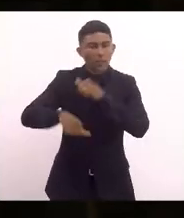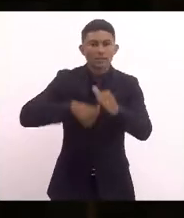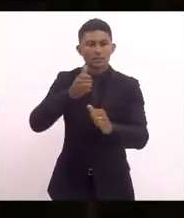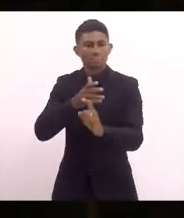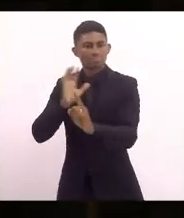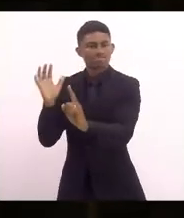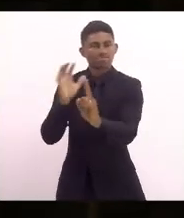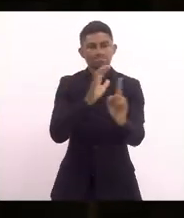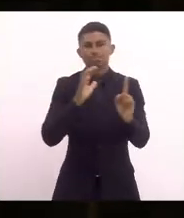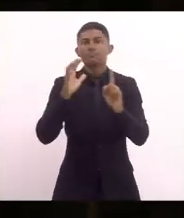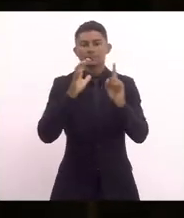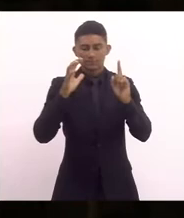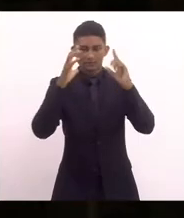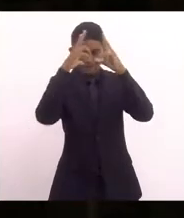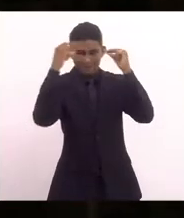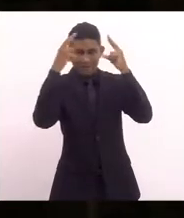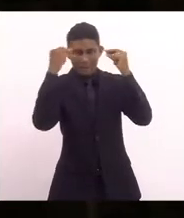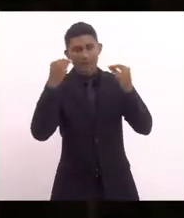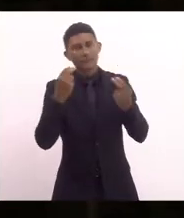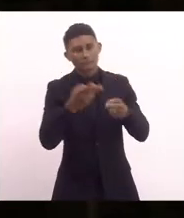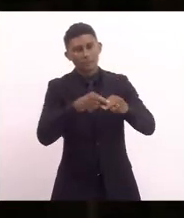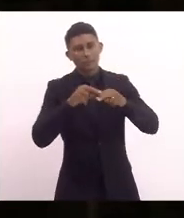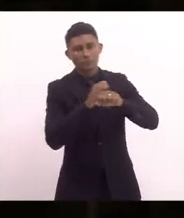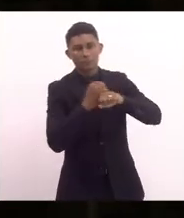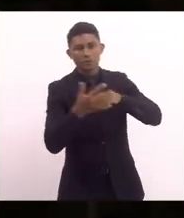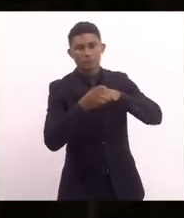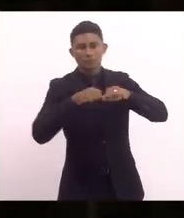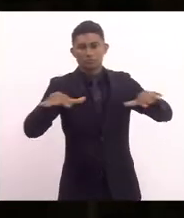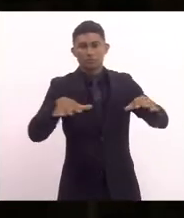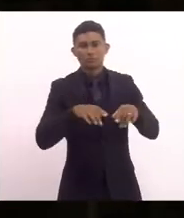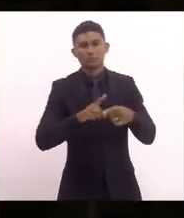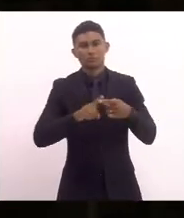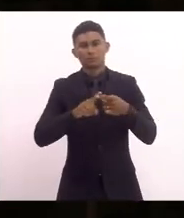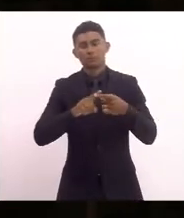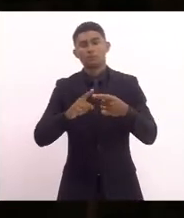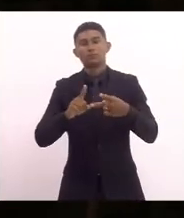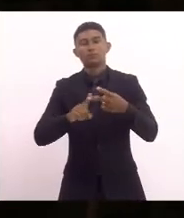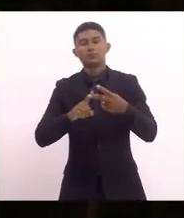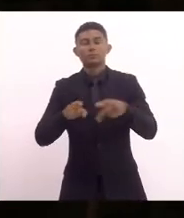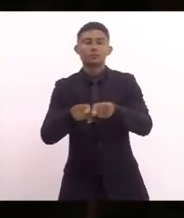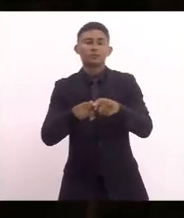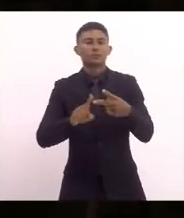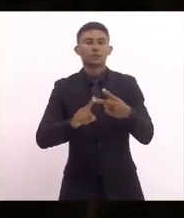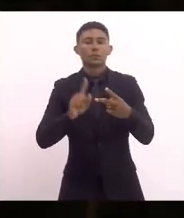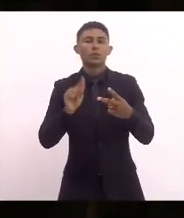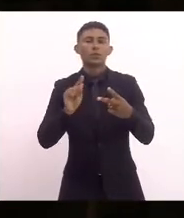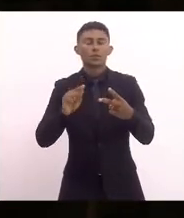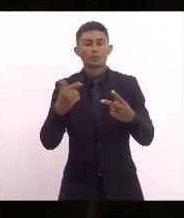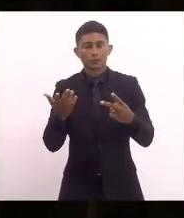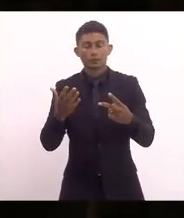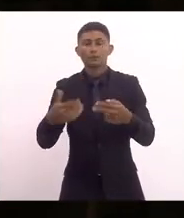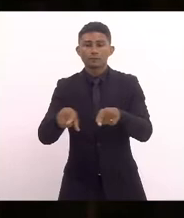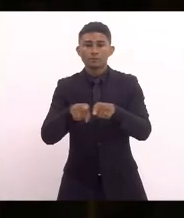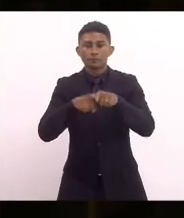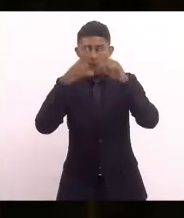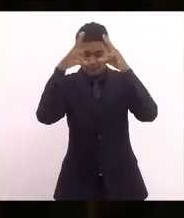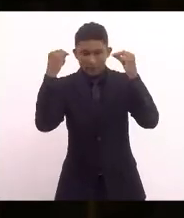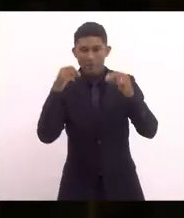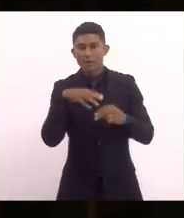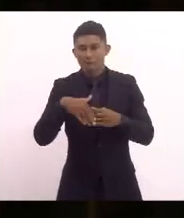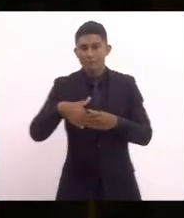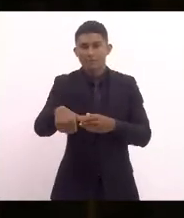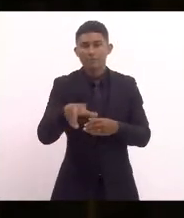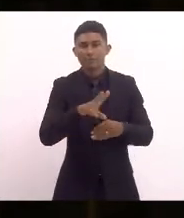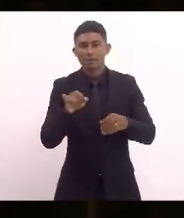enfermagem diante do contexto pandêmico. Eixo 2, como a enfermagem enfrentará o contexto pós-pandêmico.